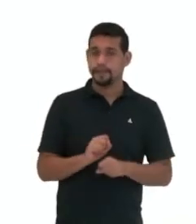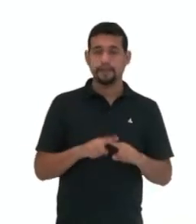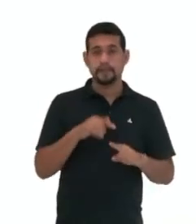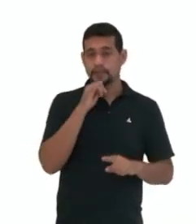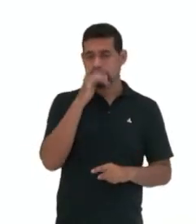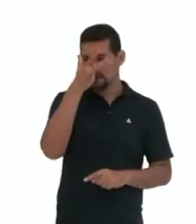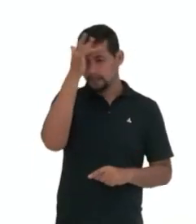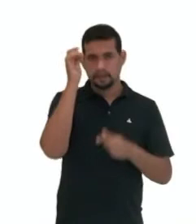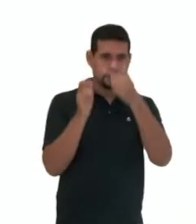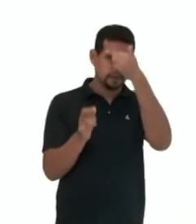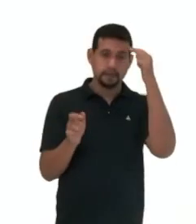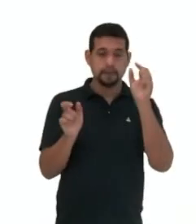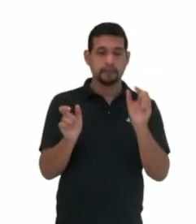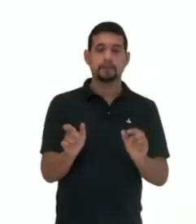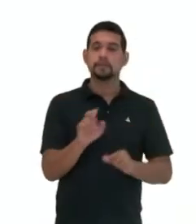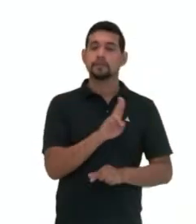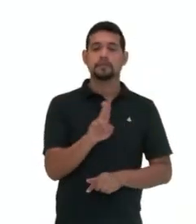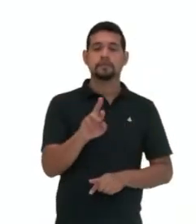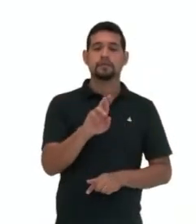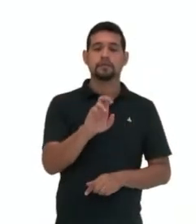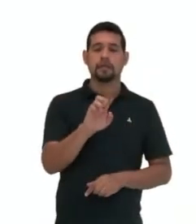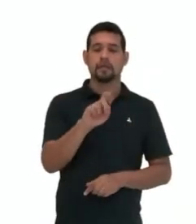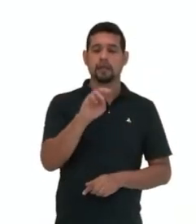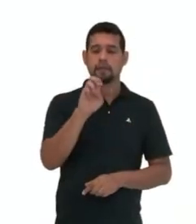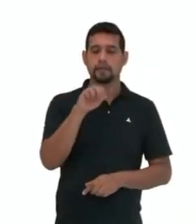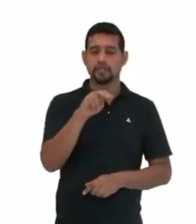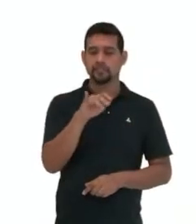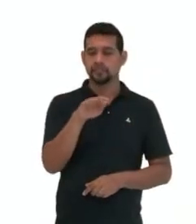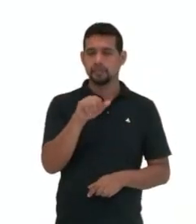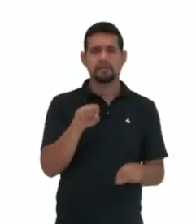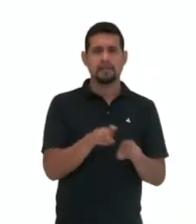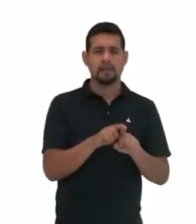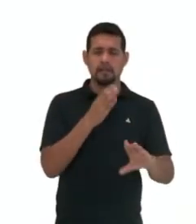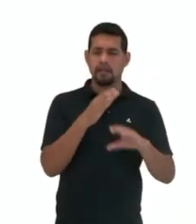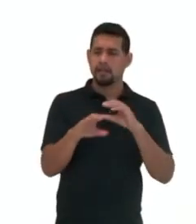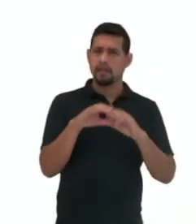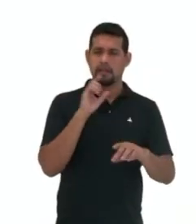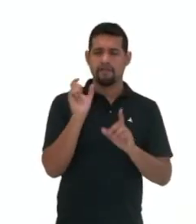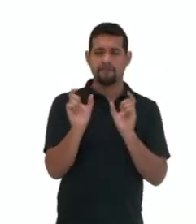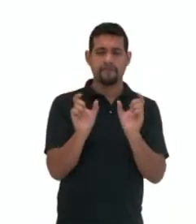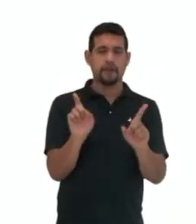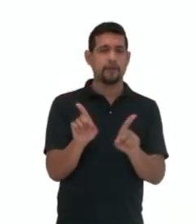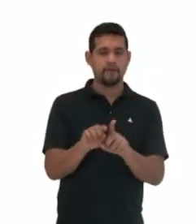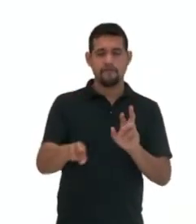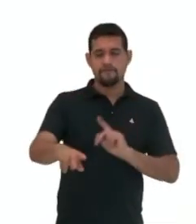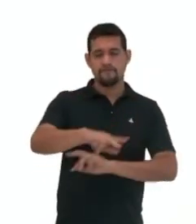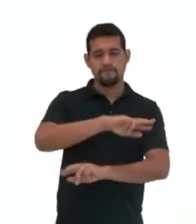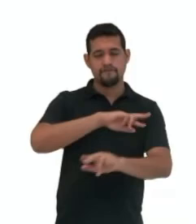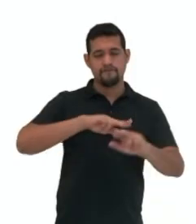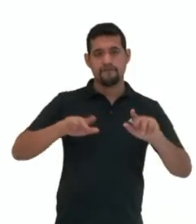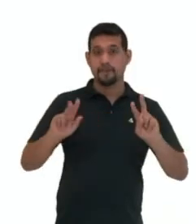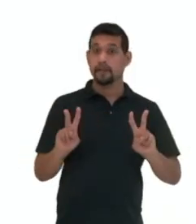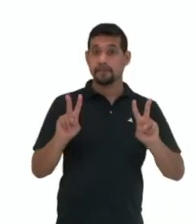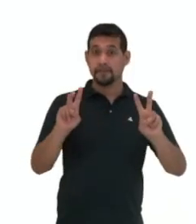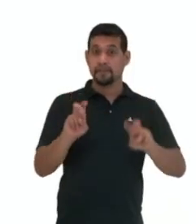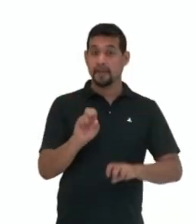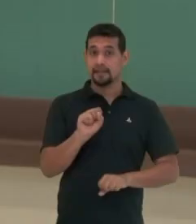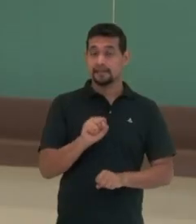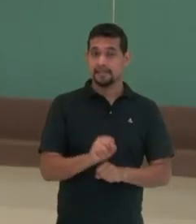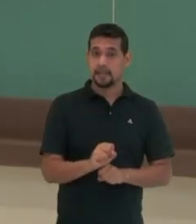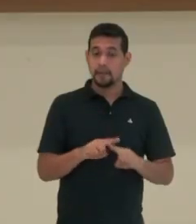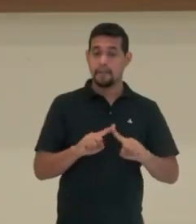Seus personagens, chamados de repentistas ou cantadores, improvisam versos sobre os mais variados assuntos, né?